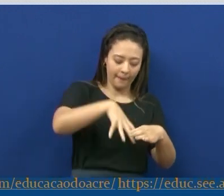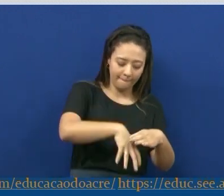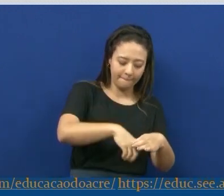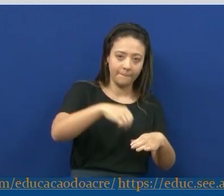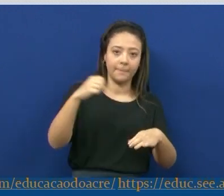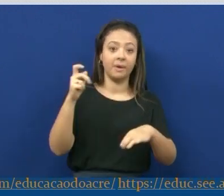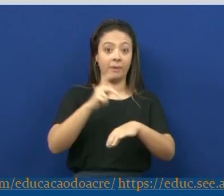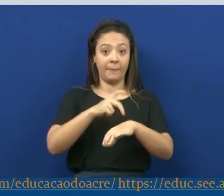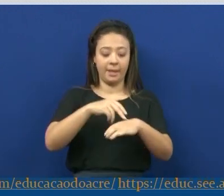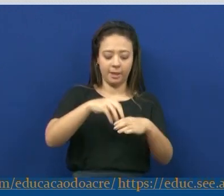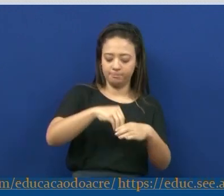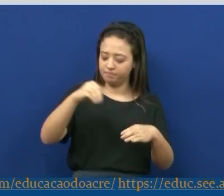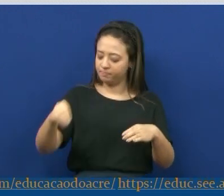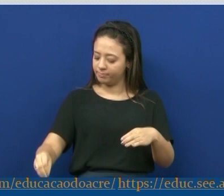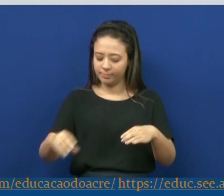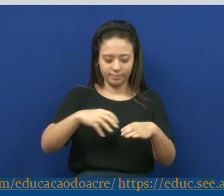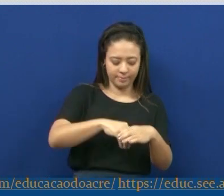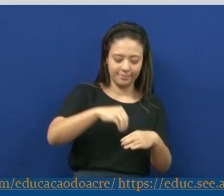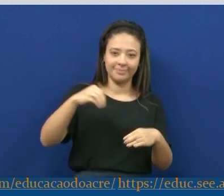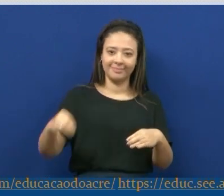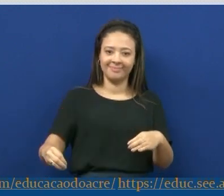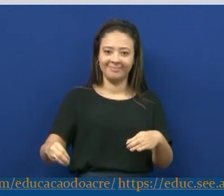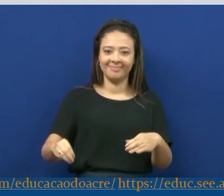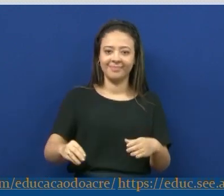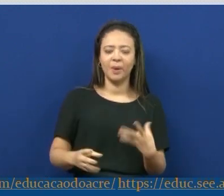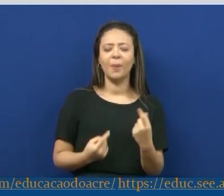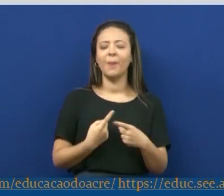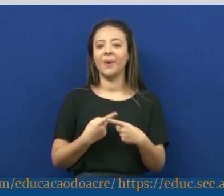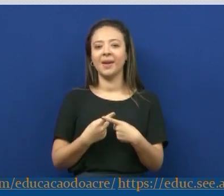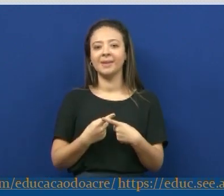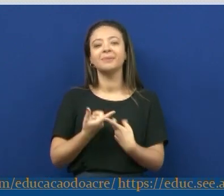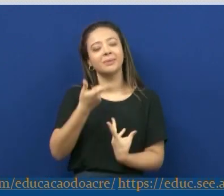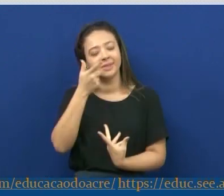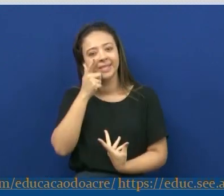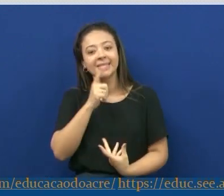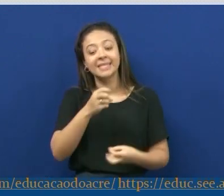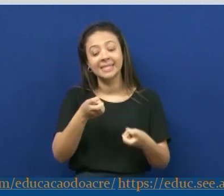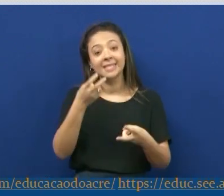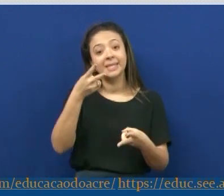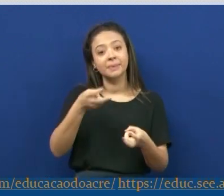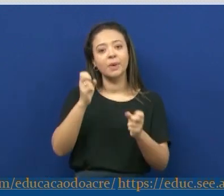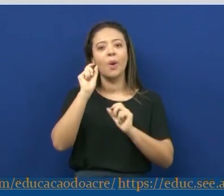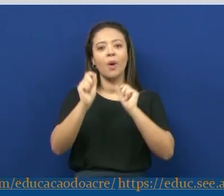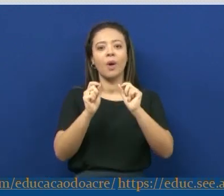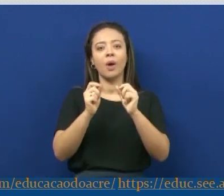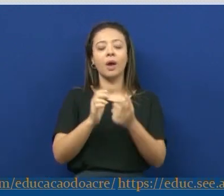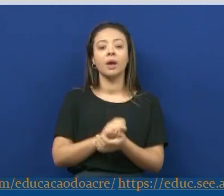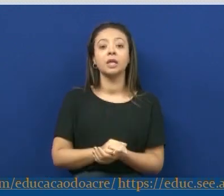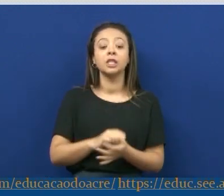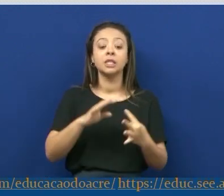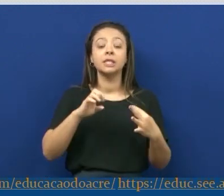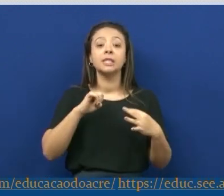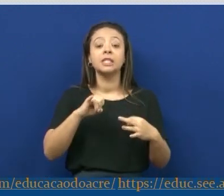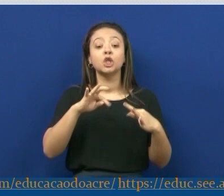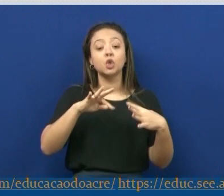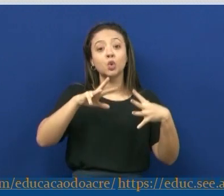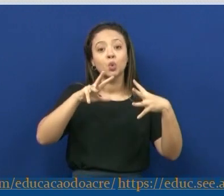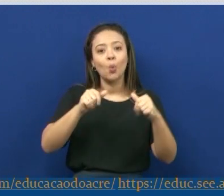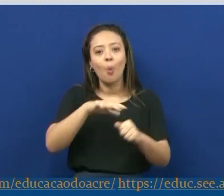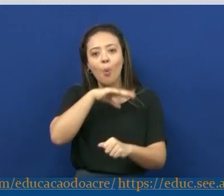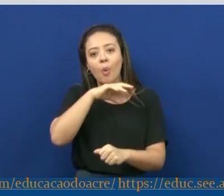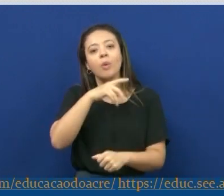saco uma pedrinha para cada animal. Assim, ele podia perceber e conferir se todos os